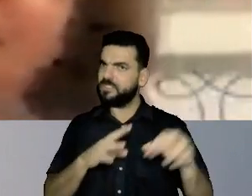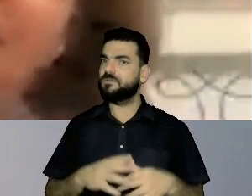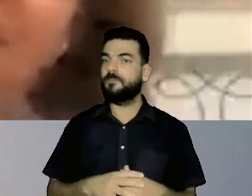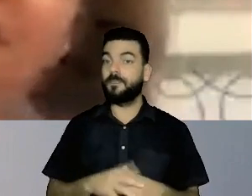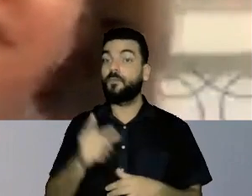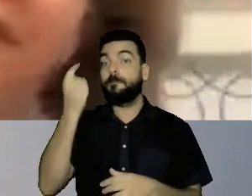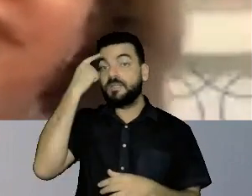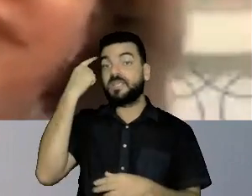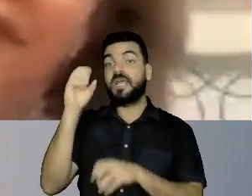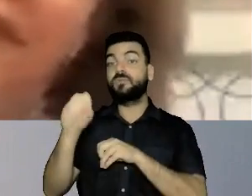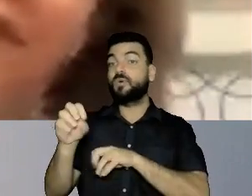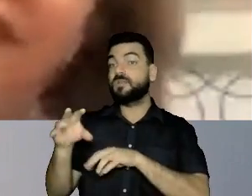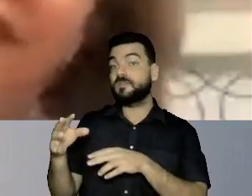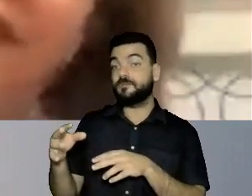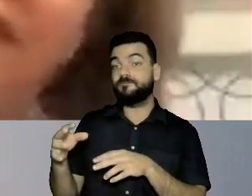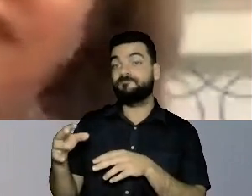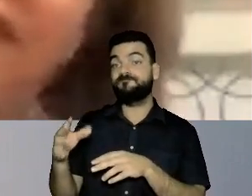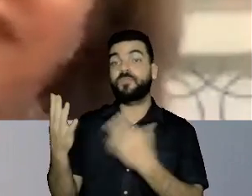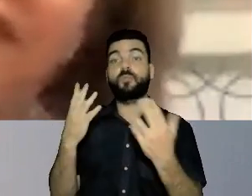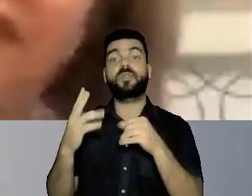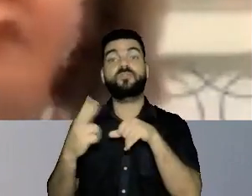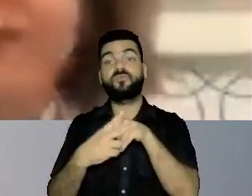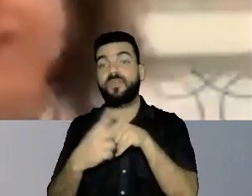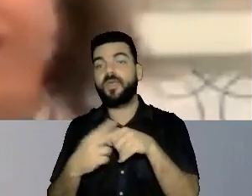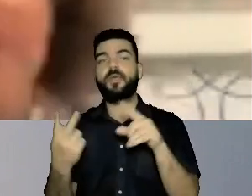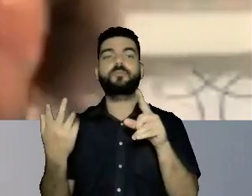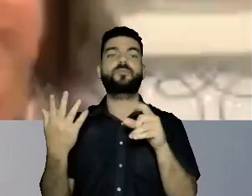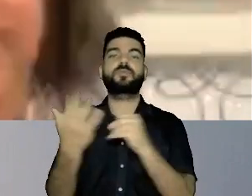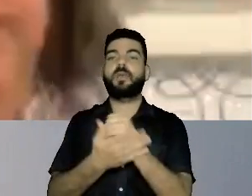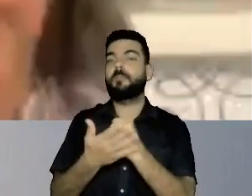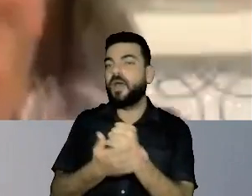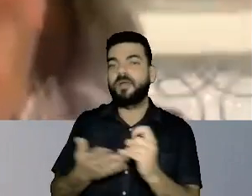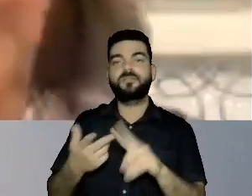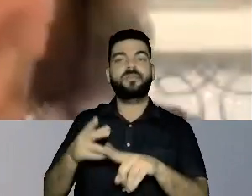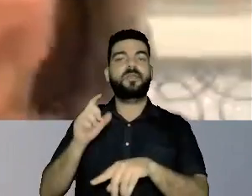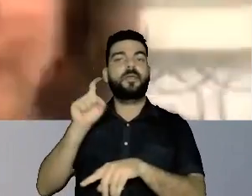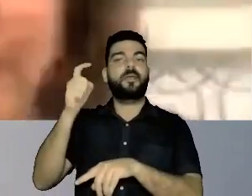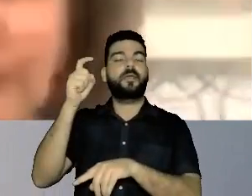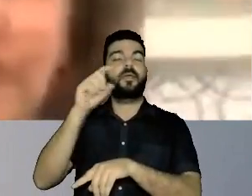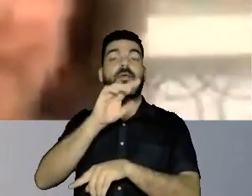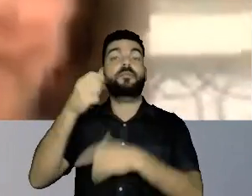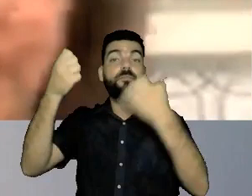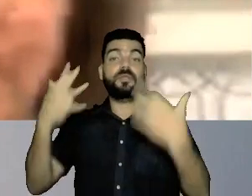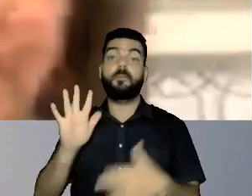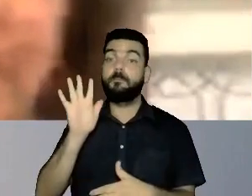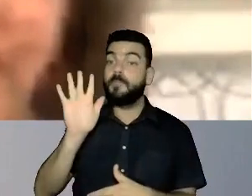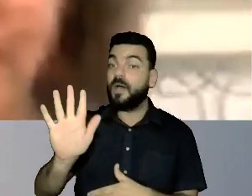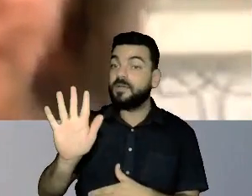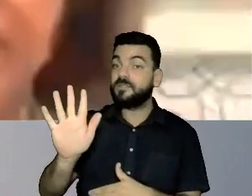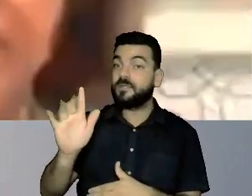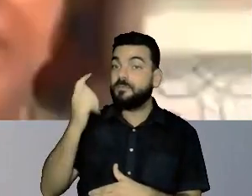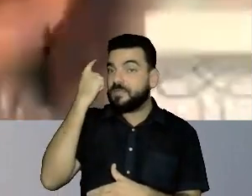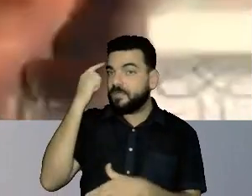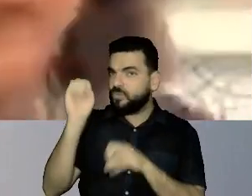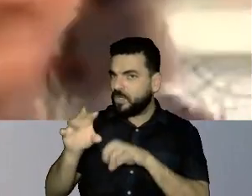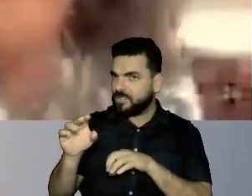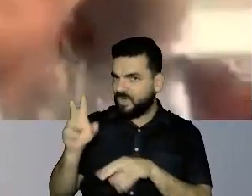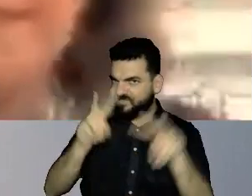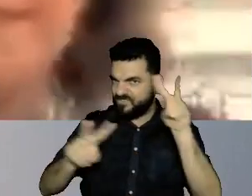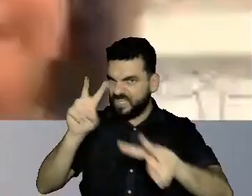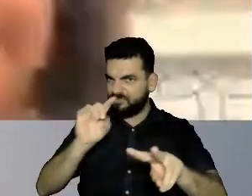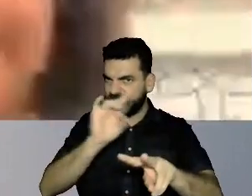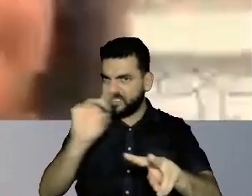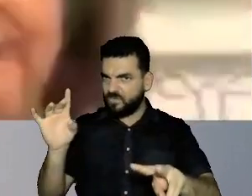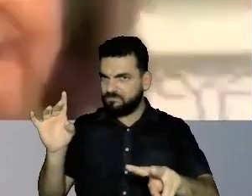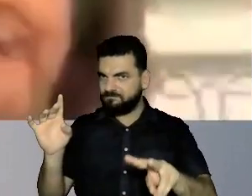do olhar, esse olhar que geralmente eu falo isso nos cursos de História da Arte, a gente pensa educação a partir do